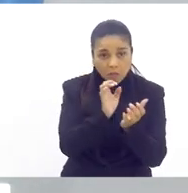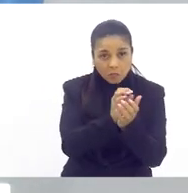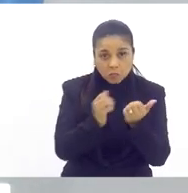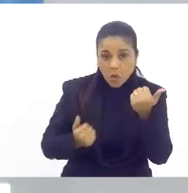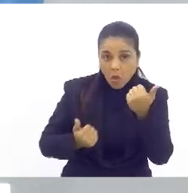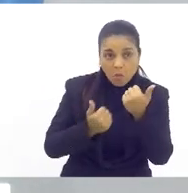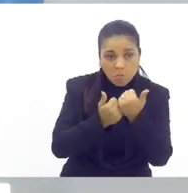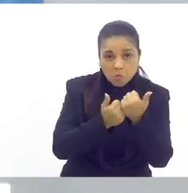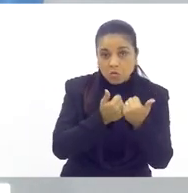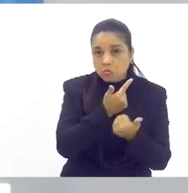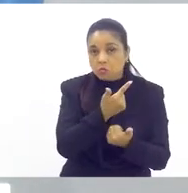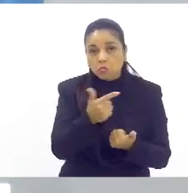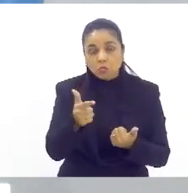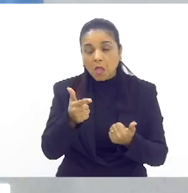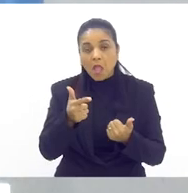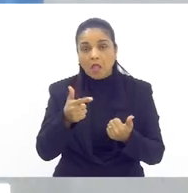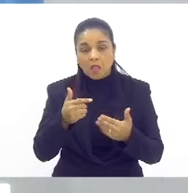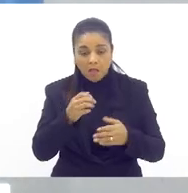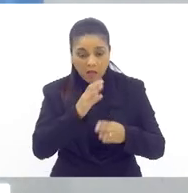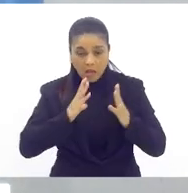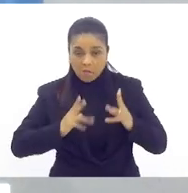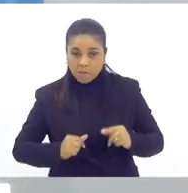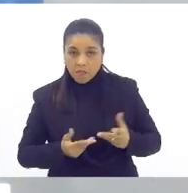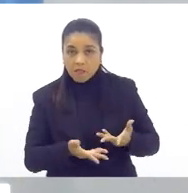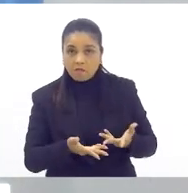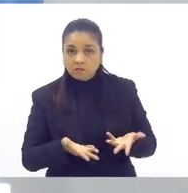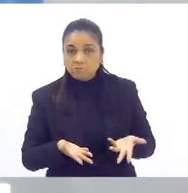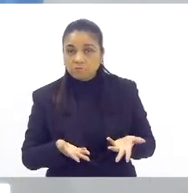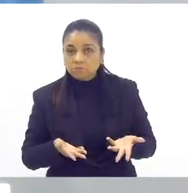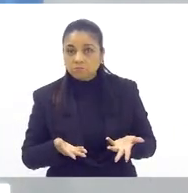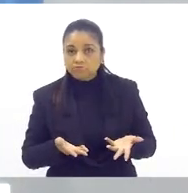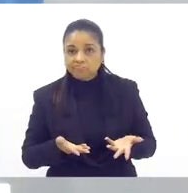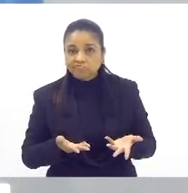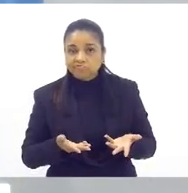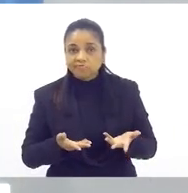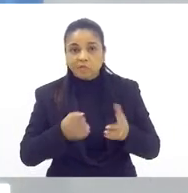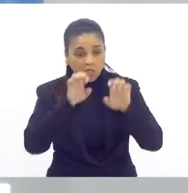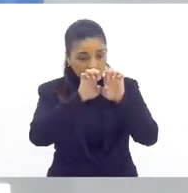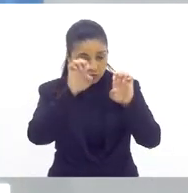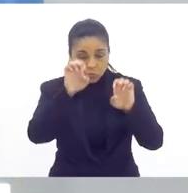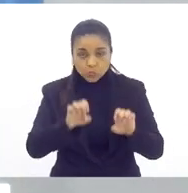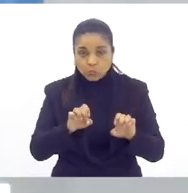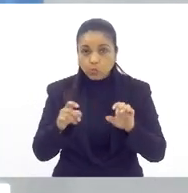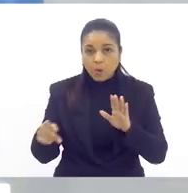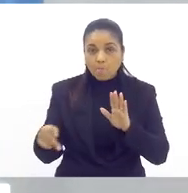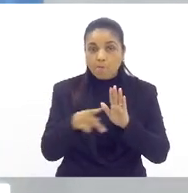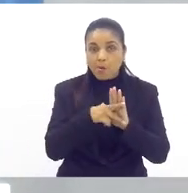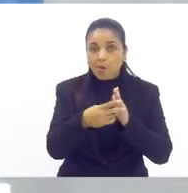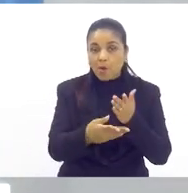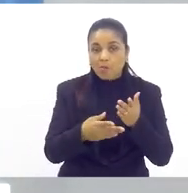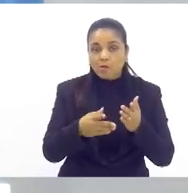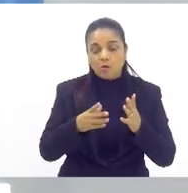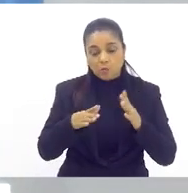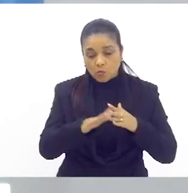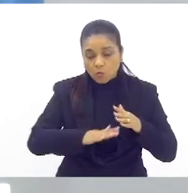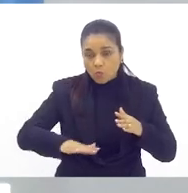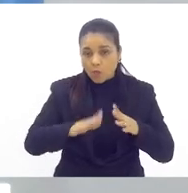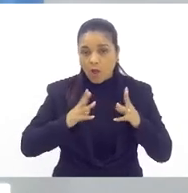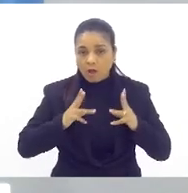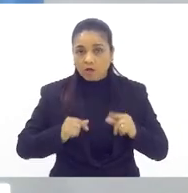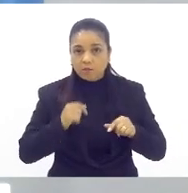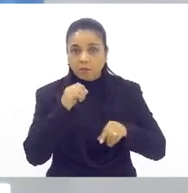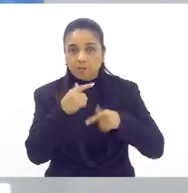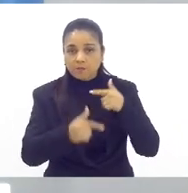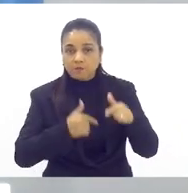que foi colocada aqui como por exemplo limpeza é mas faz parte da nossa infraestrutura tem um lugar limpo para se trabalhar ou